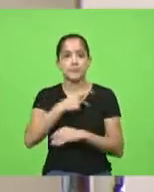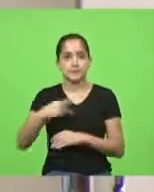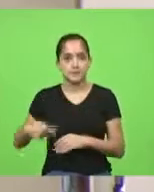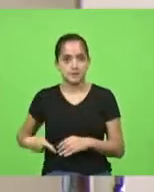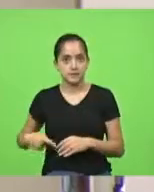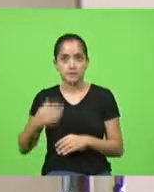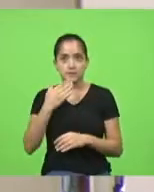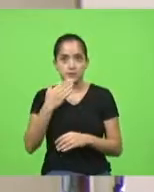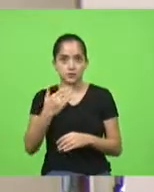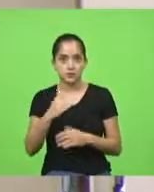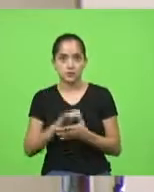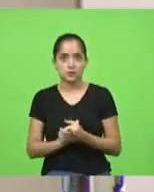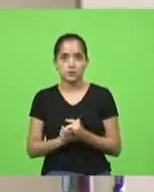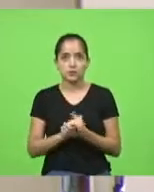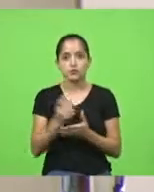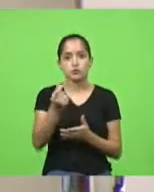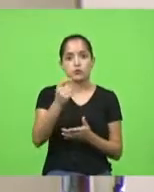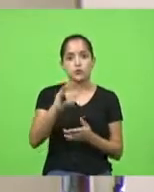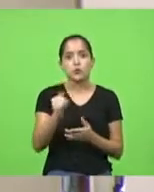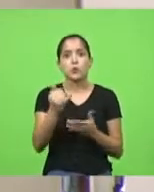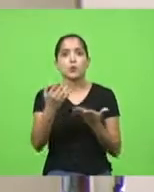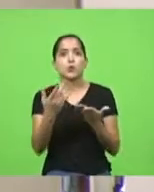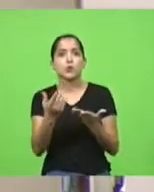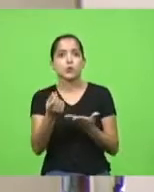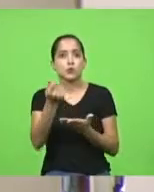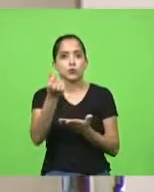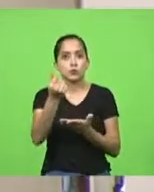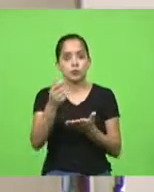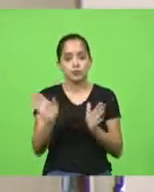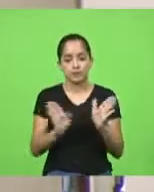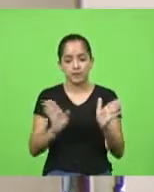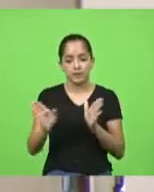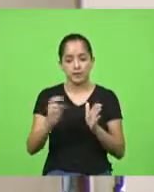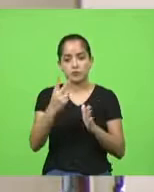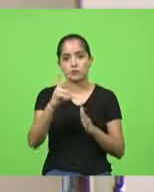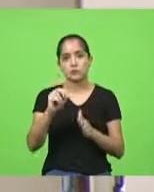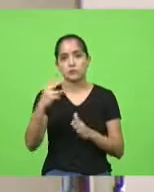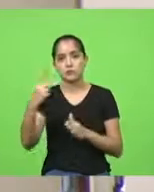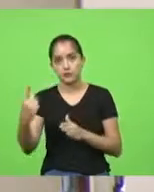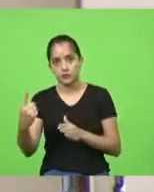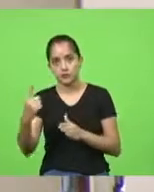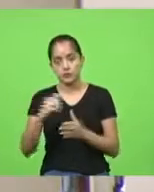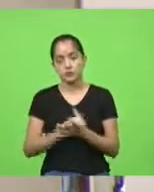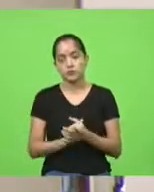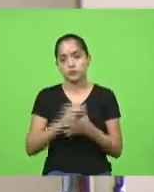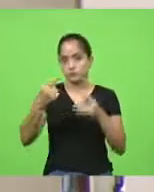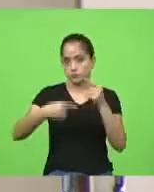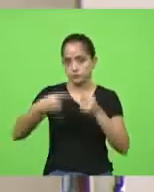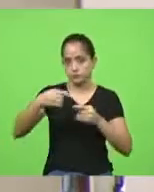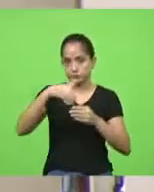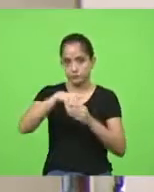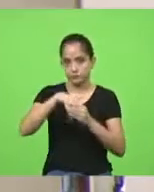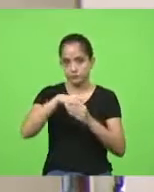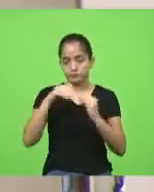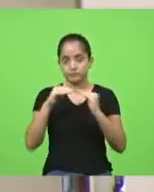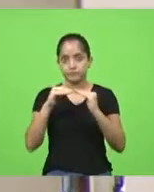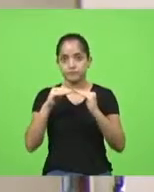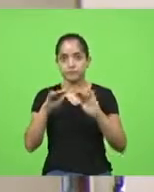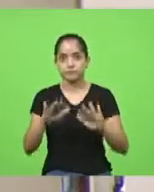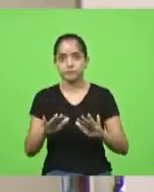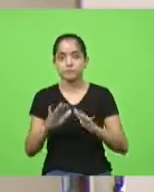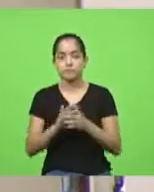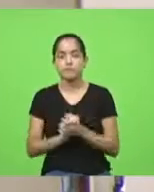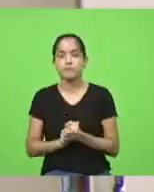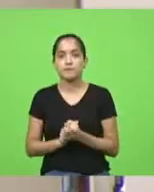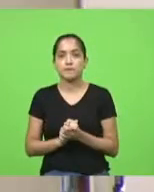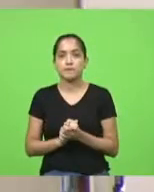da projeção de lucros líquidos da referida entidade para o exercício de 2021, em discussão. Não havendo quem queira discutir, em votação. Deputados que aprovam, permaneçam